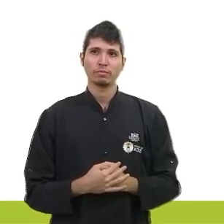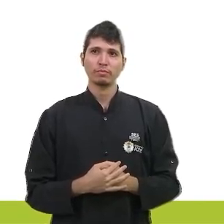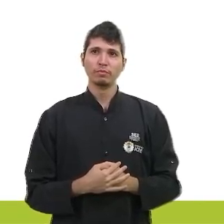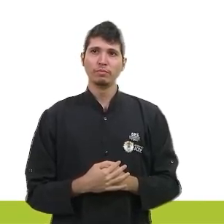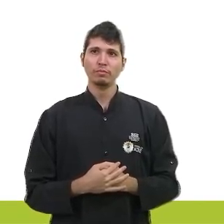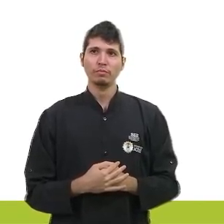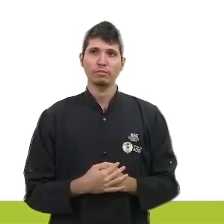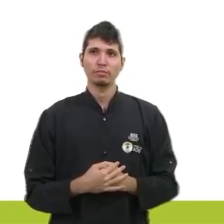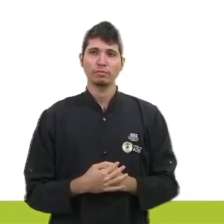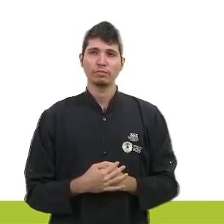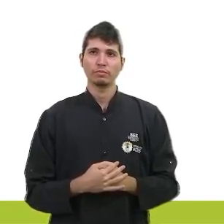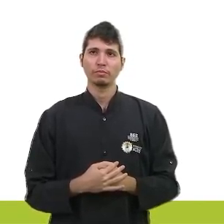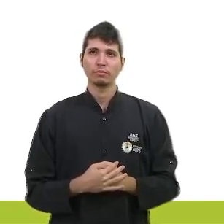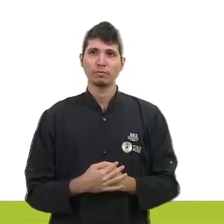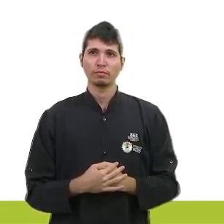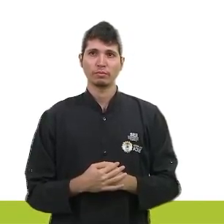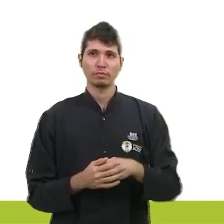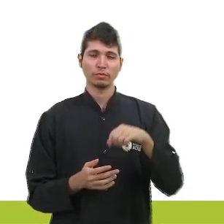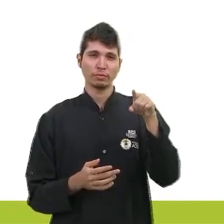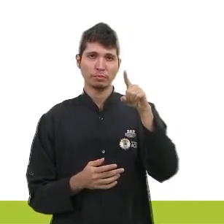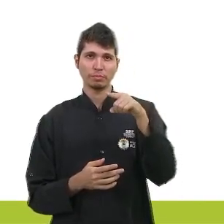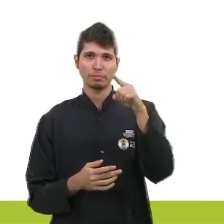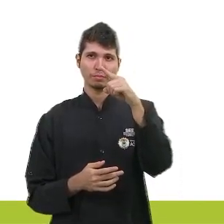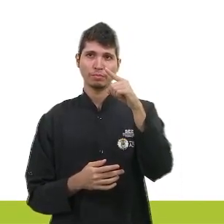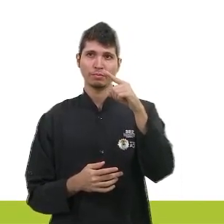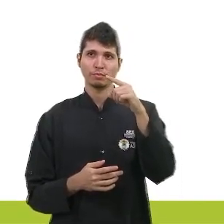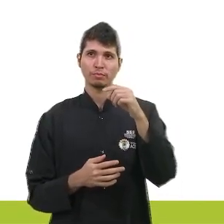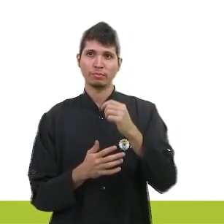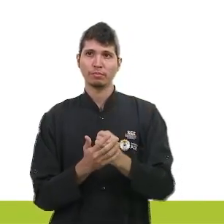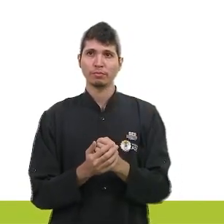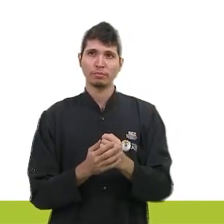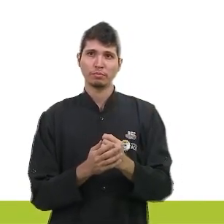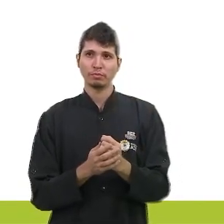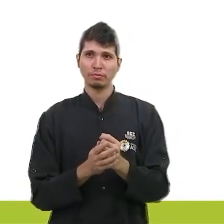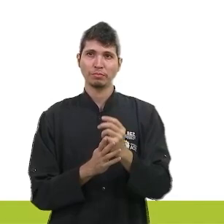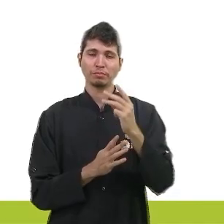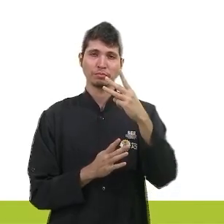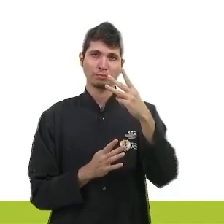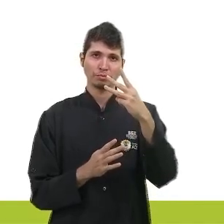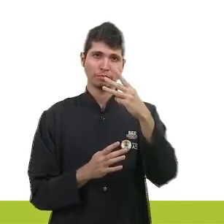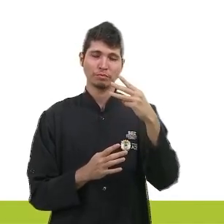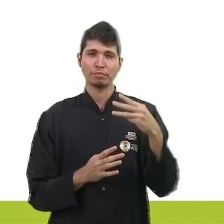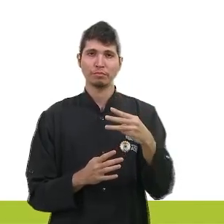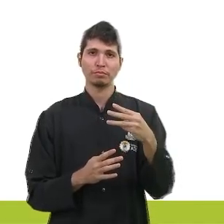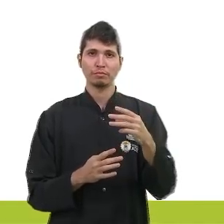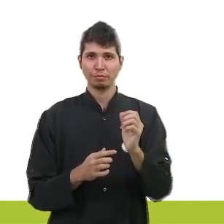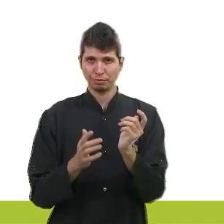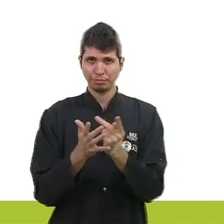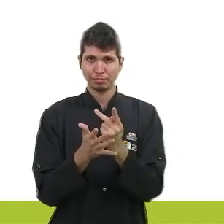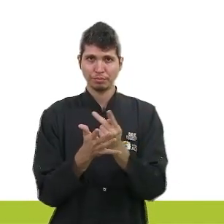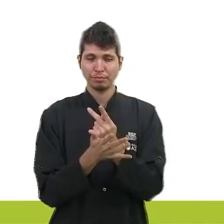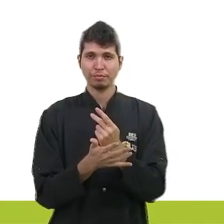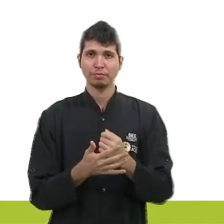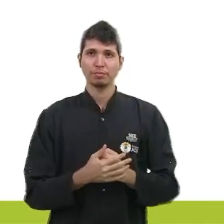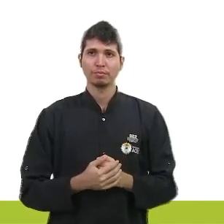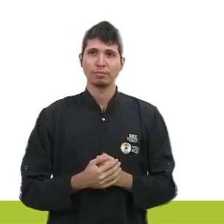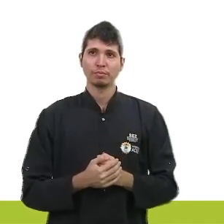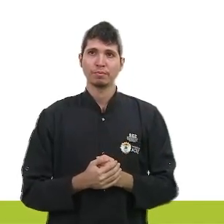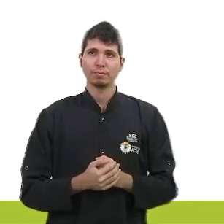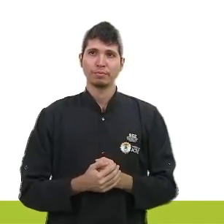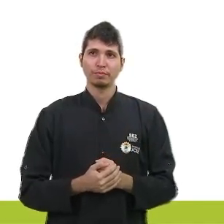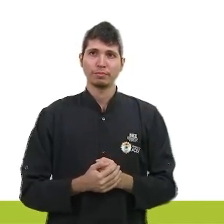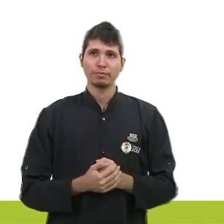o erro. Agora, uma coisa que é interessante de observar mais uma vez. Veja que 30 graus